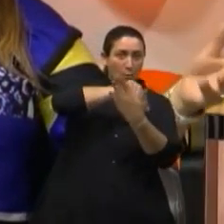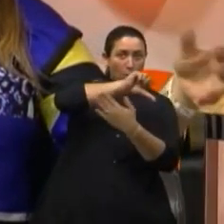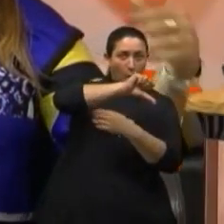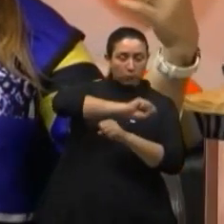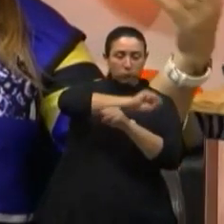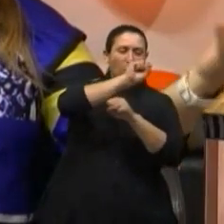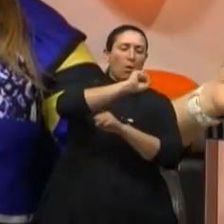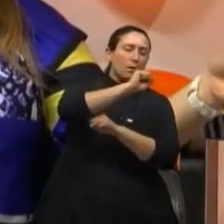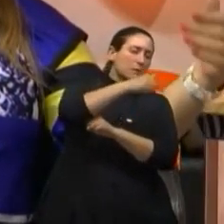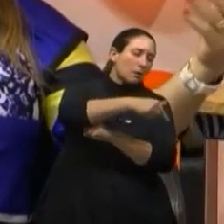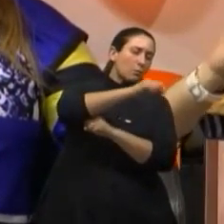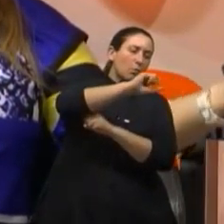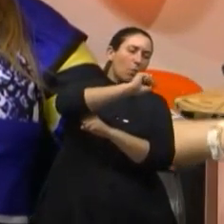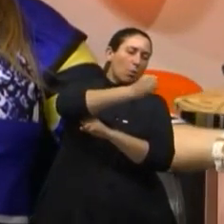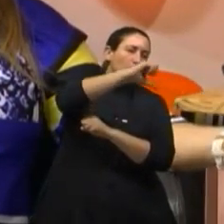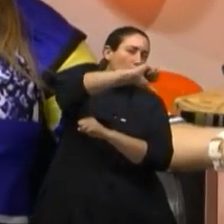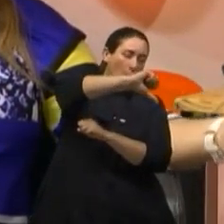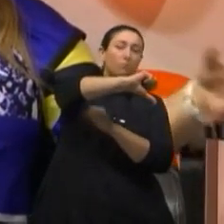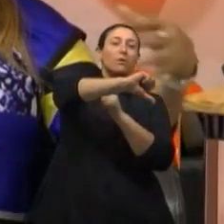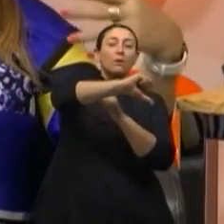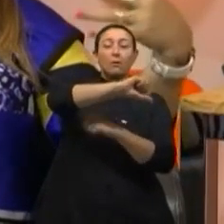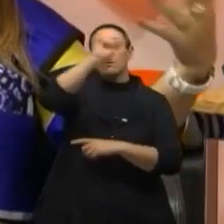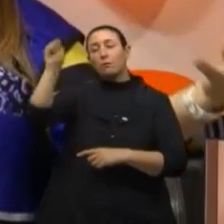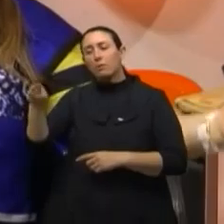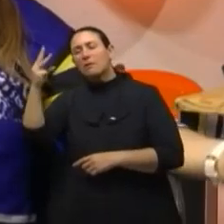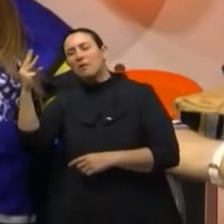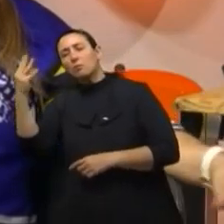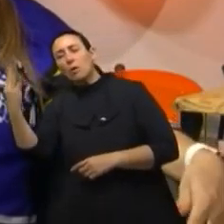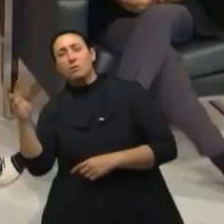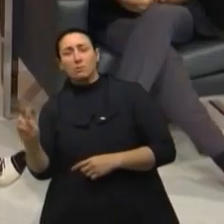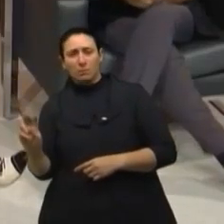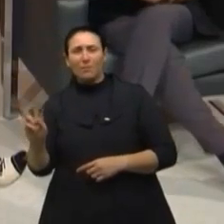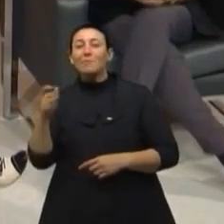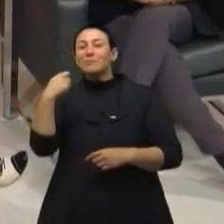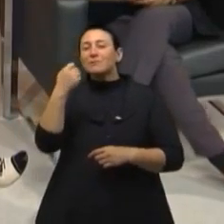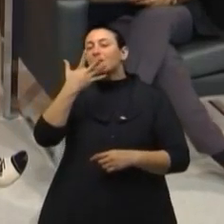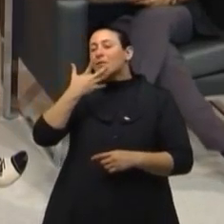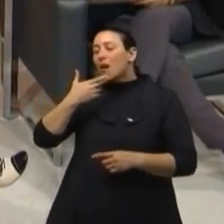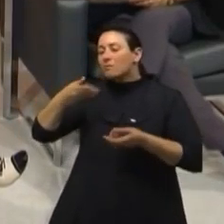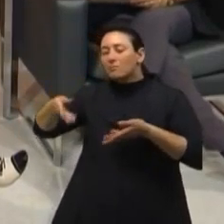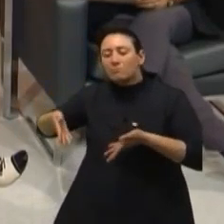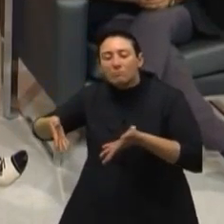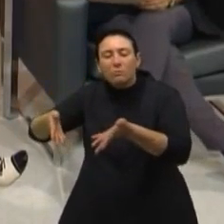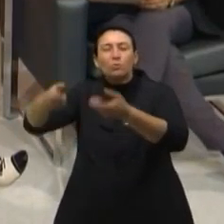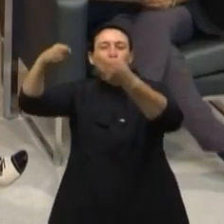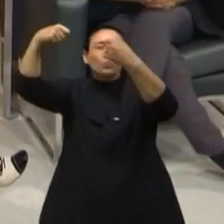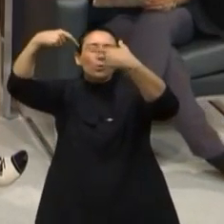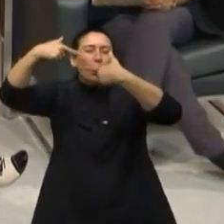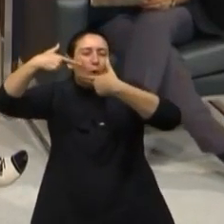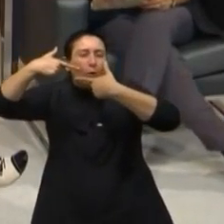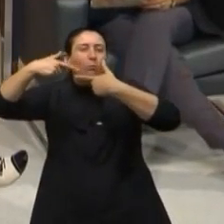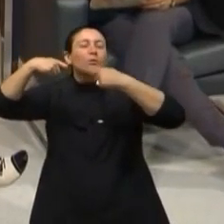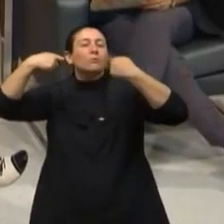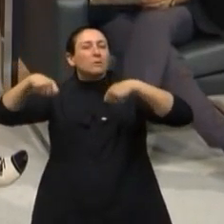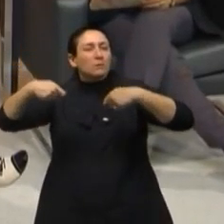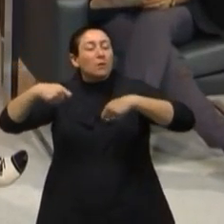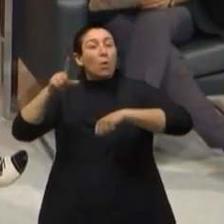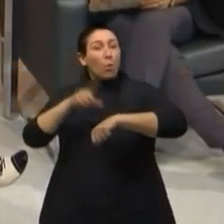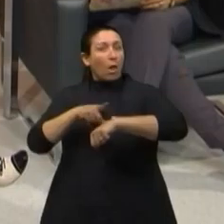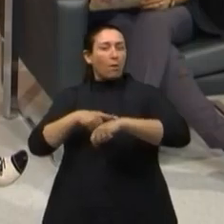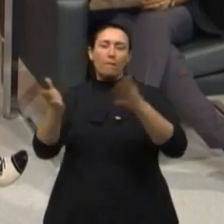de séculos passad pras crianças que tem que levar a criança ao sol né e no horário de verão